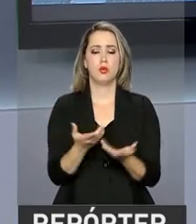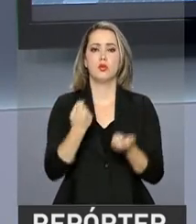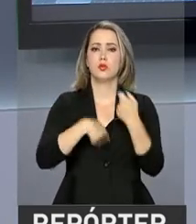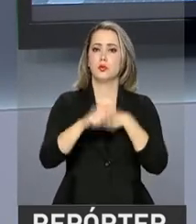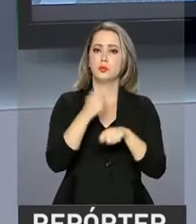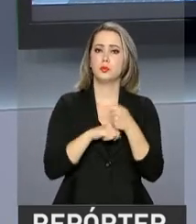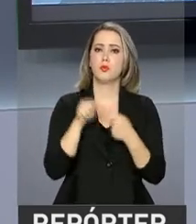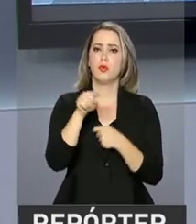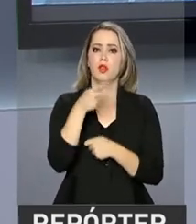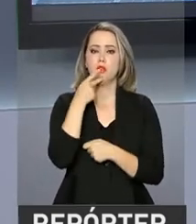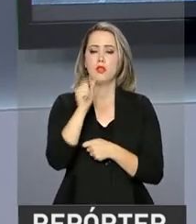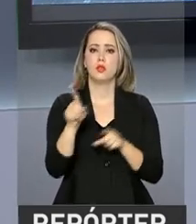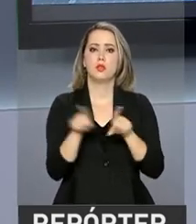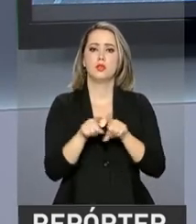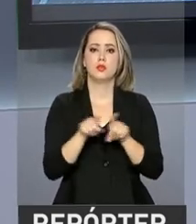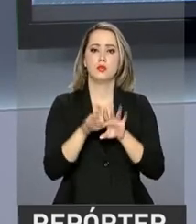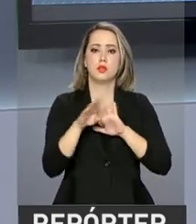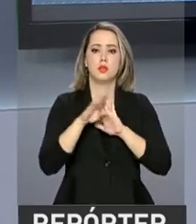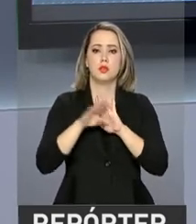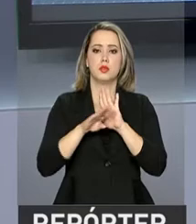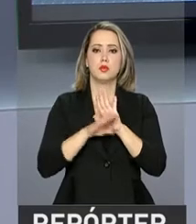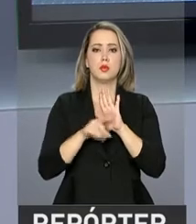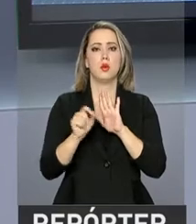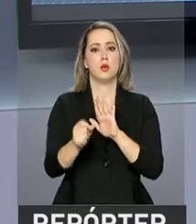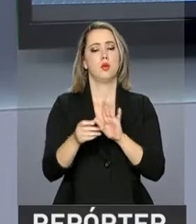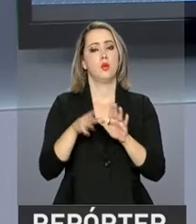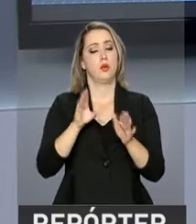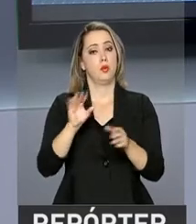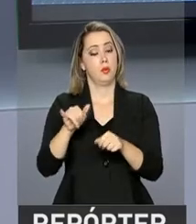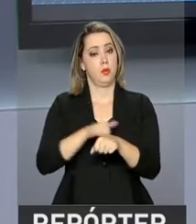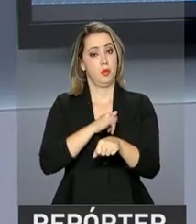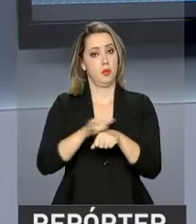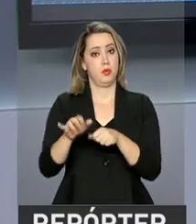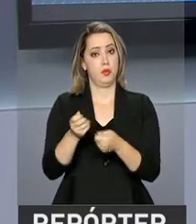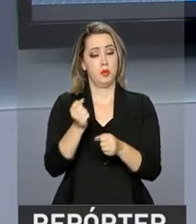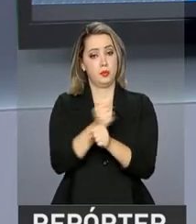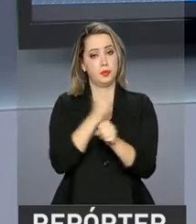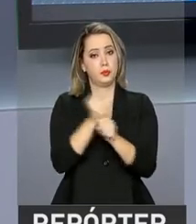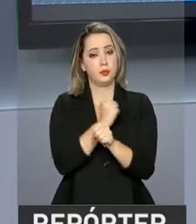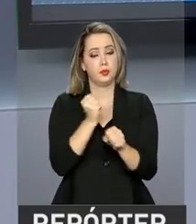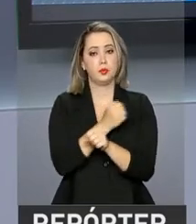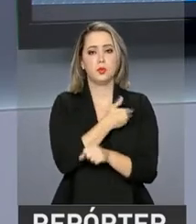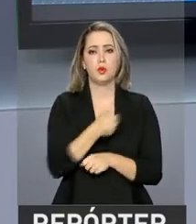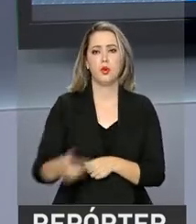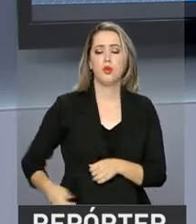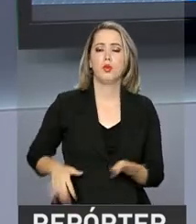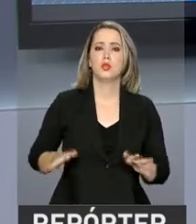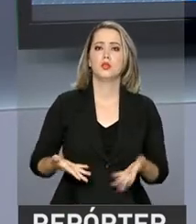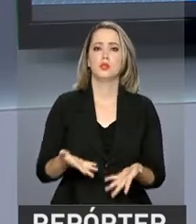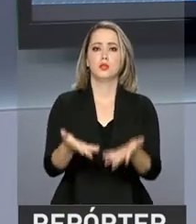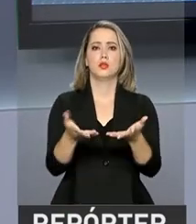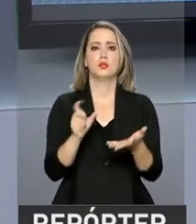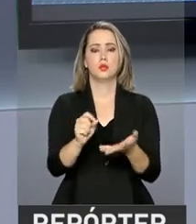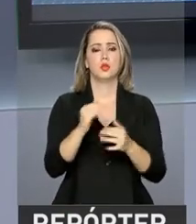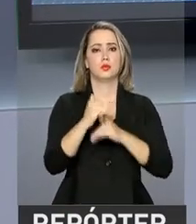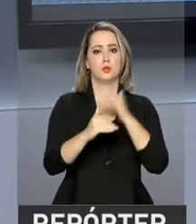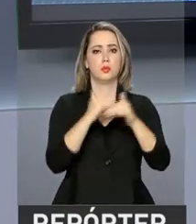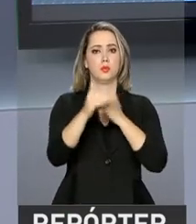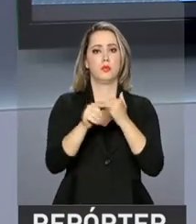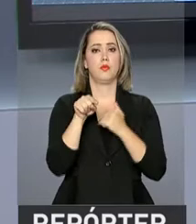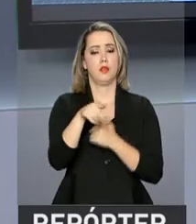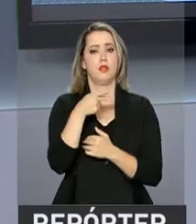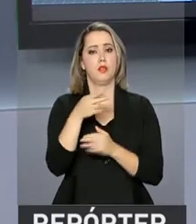ele citou também os programas para investimentos em infraestrutura que o governo vem tocando para estimular o crescimento segundo ele